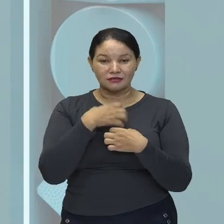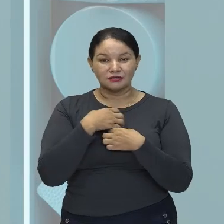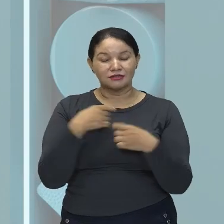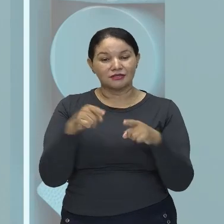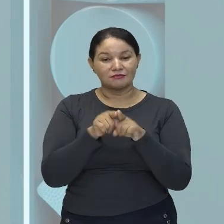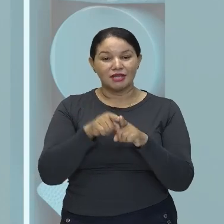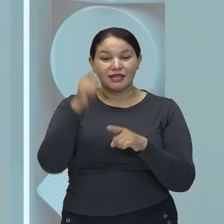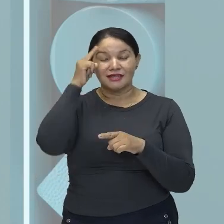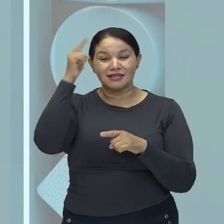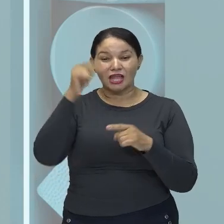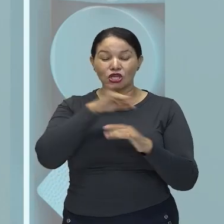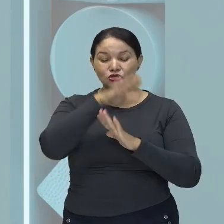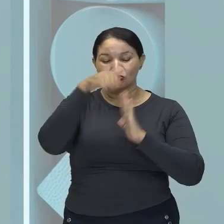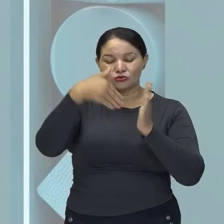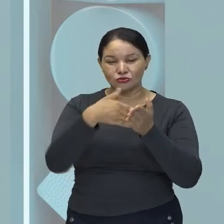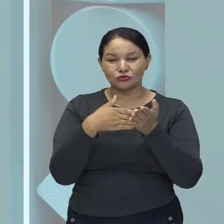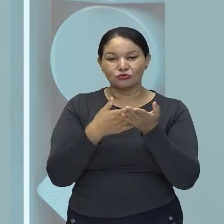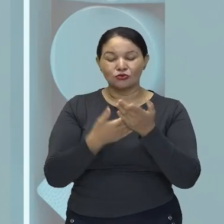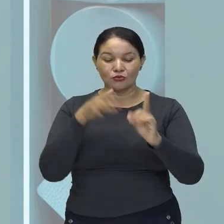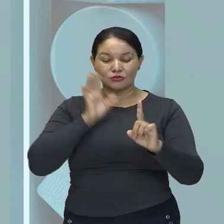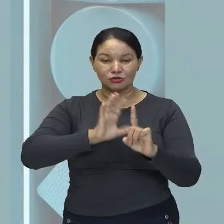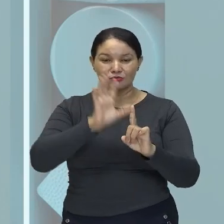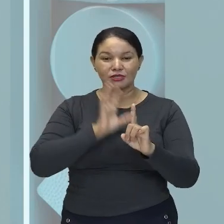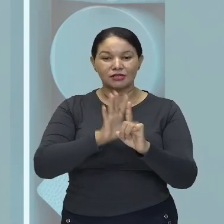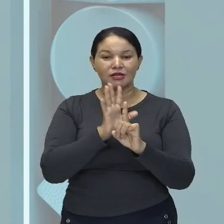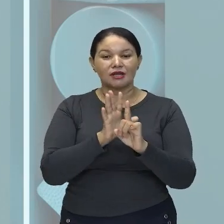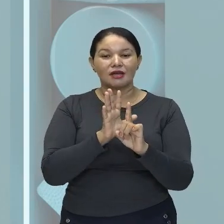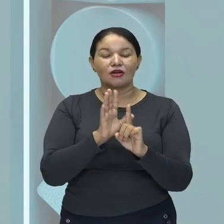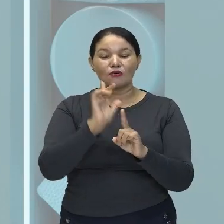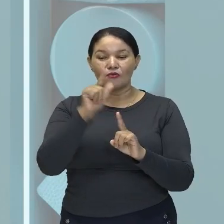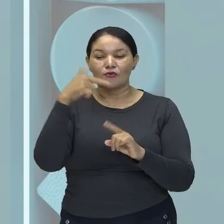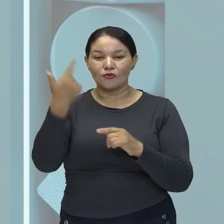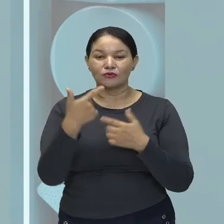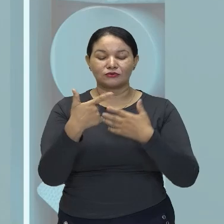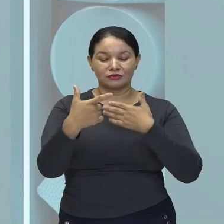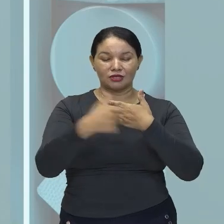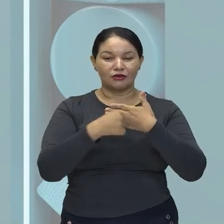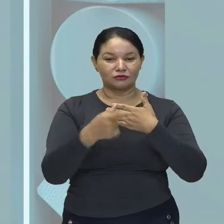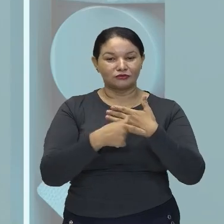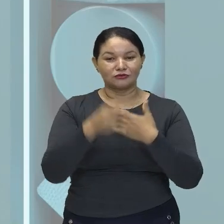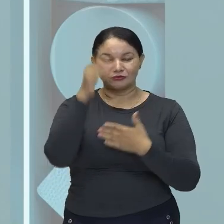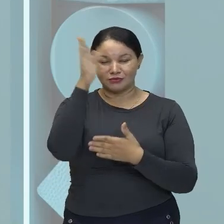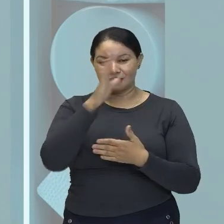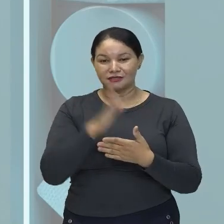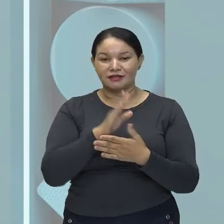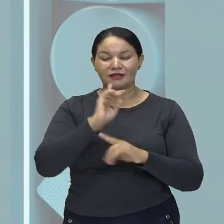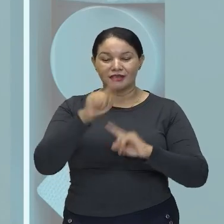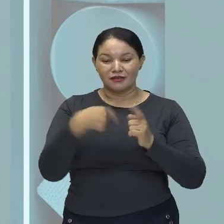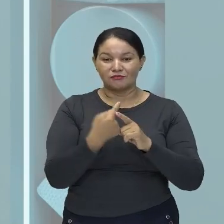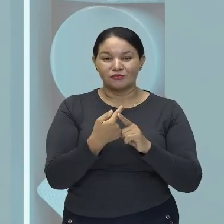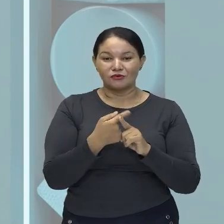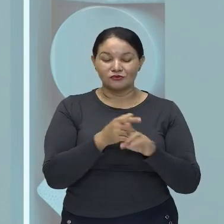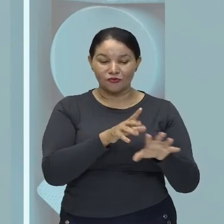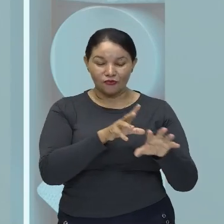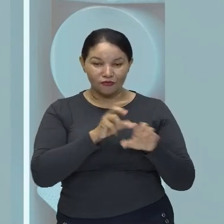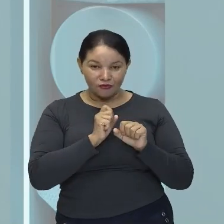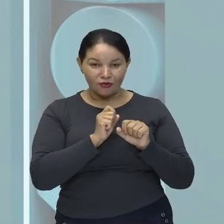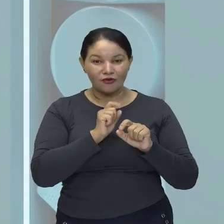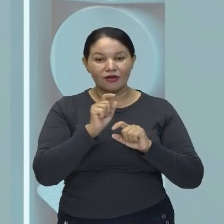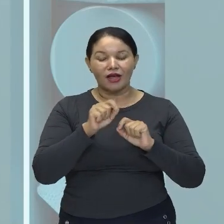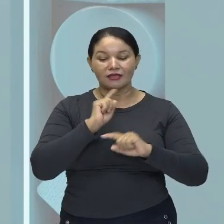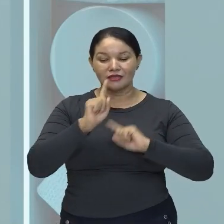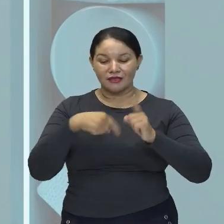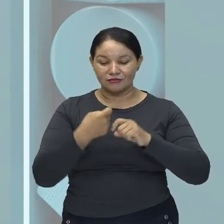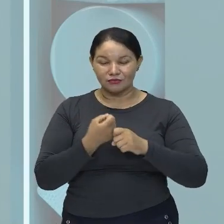de inspiração para os autores brasileiros, que vão se inspirar, vão consumir